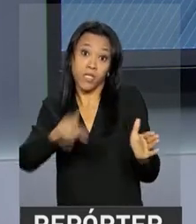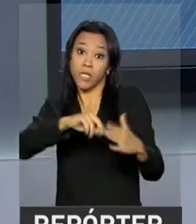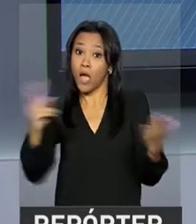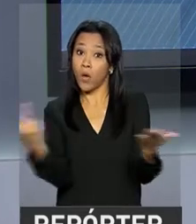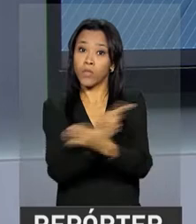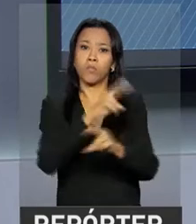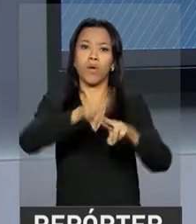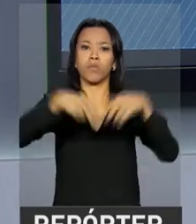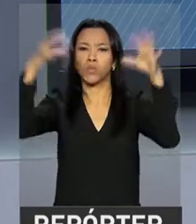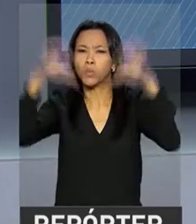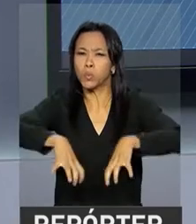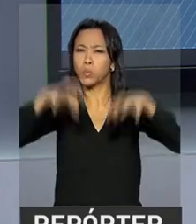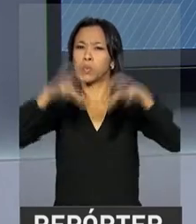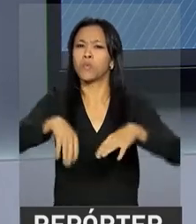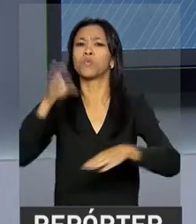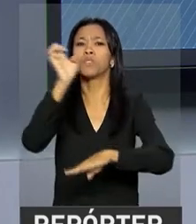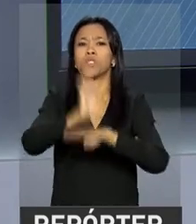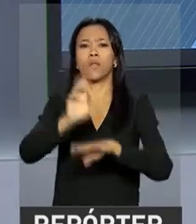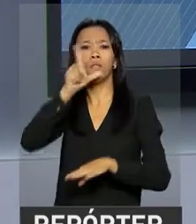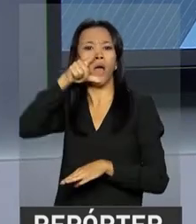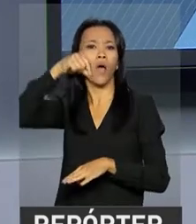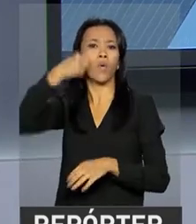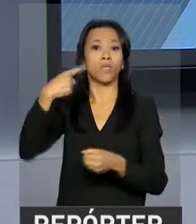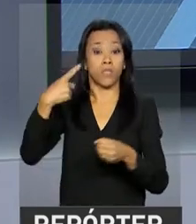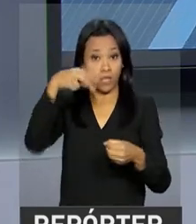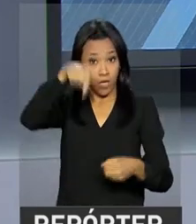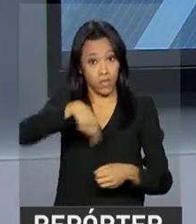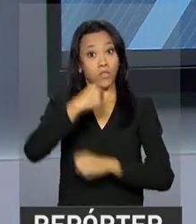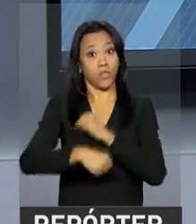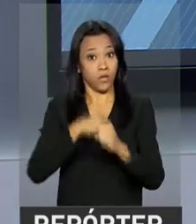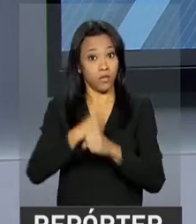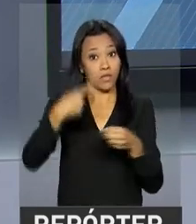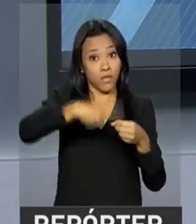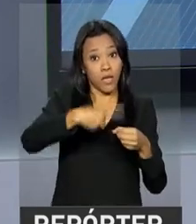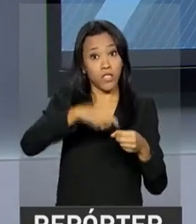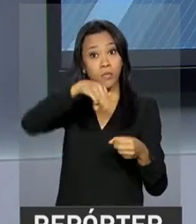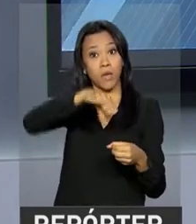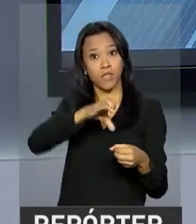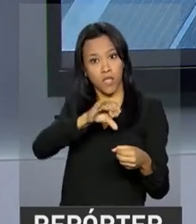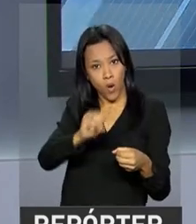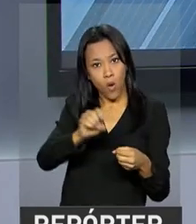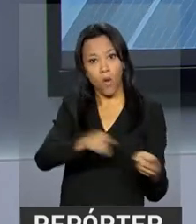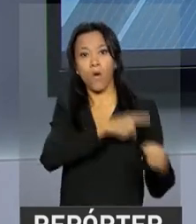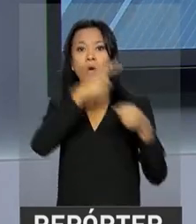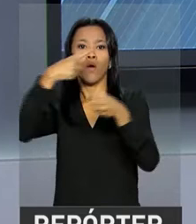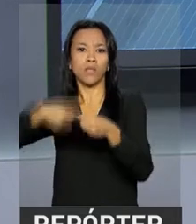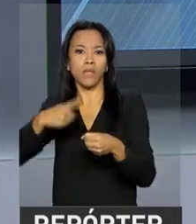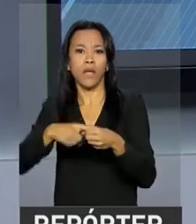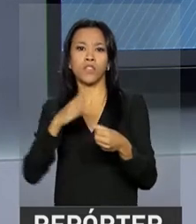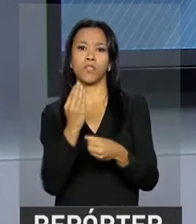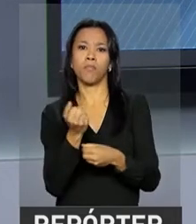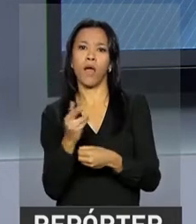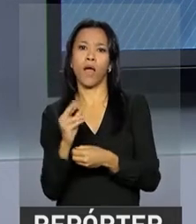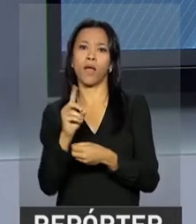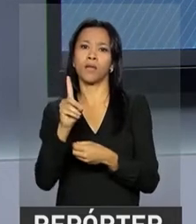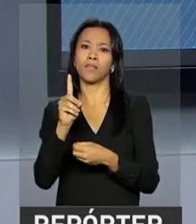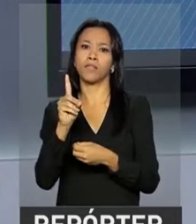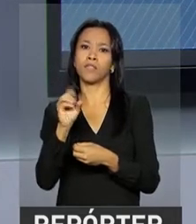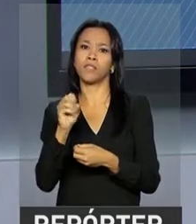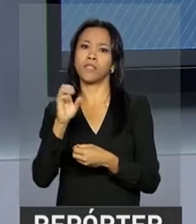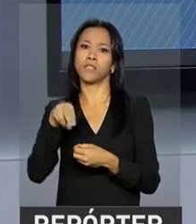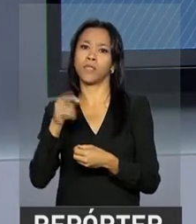danificadas pelas chuvas que atingiram o estado de Alagoas neste ano. Cidades como Maceió e Barra de Santo Antônio vão